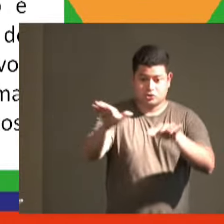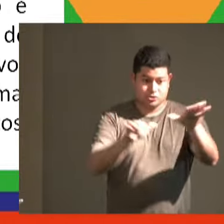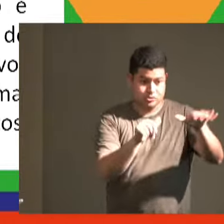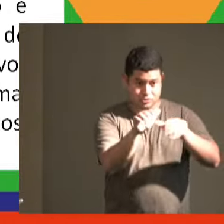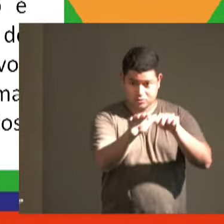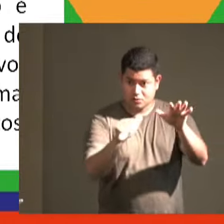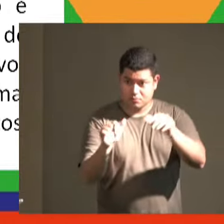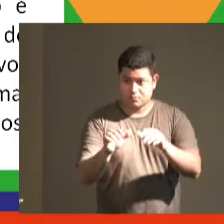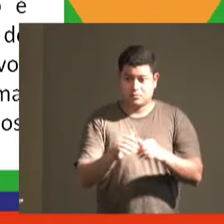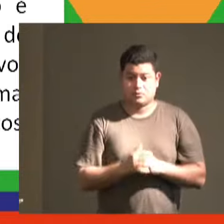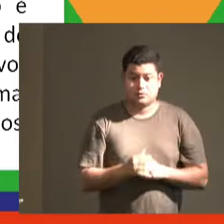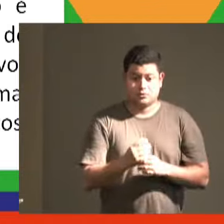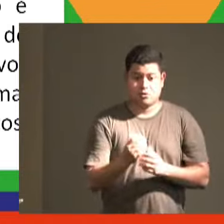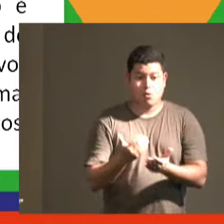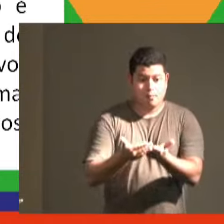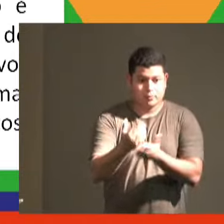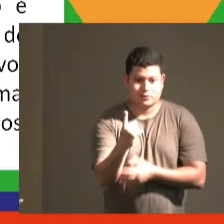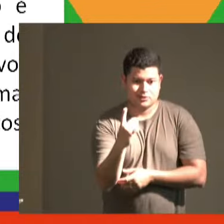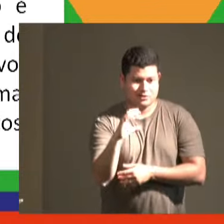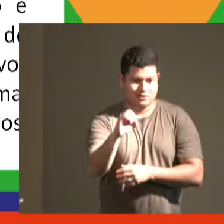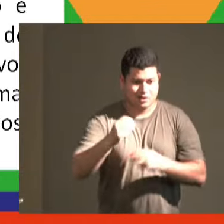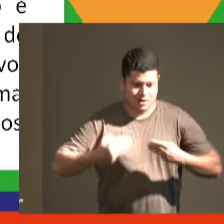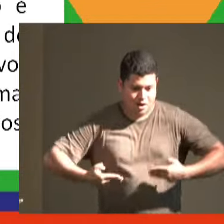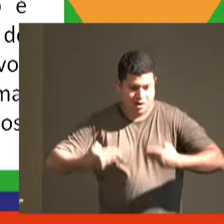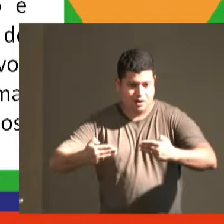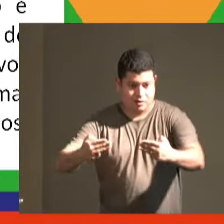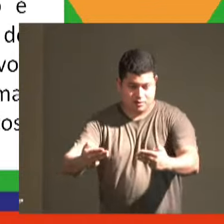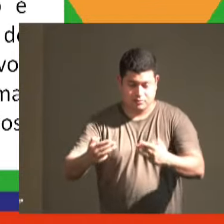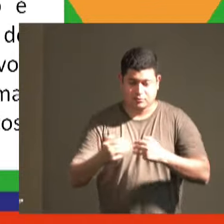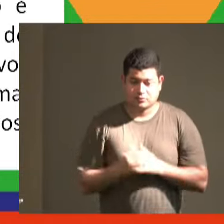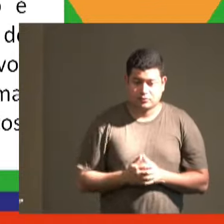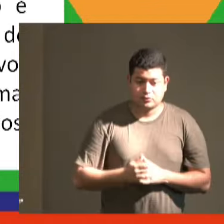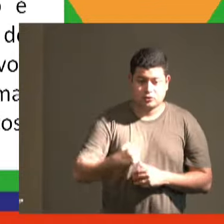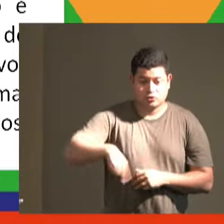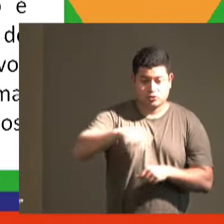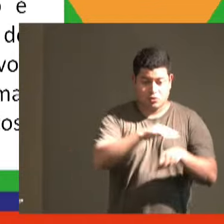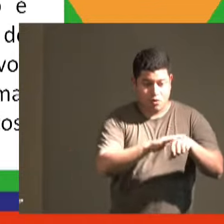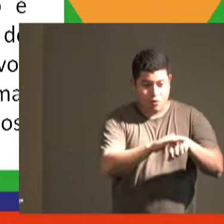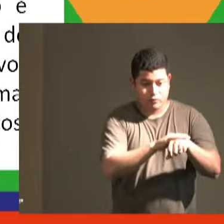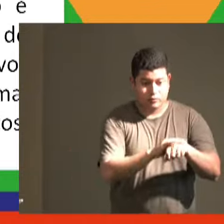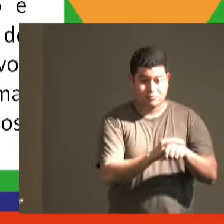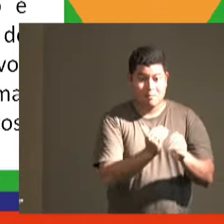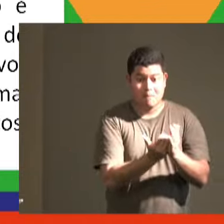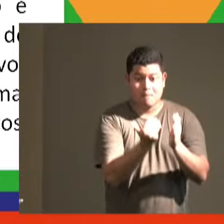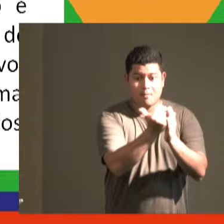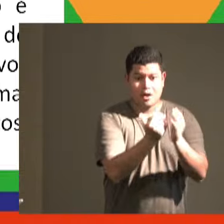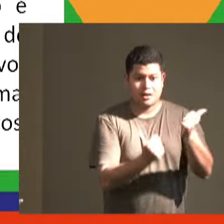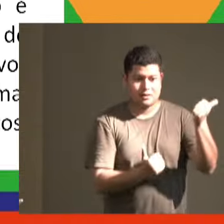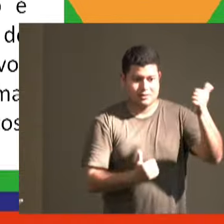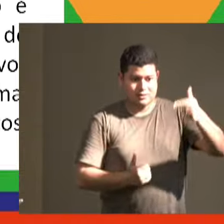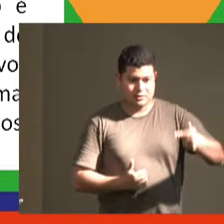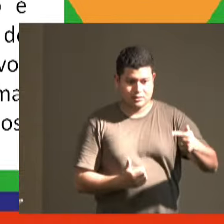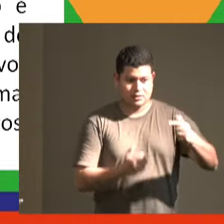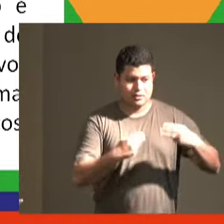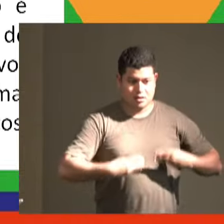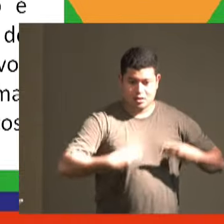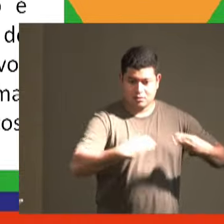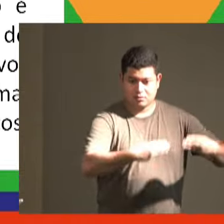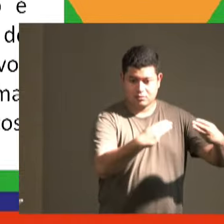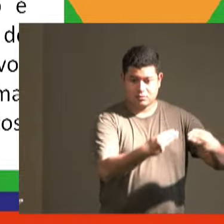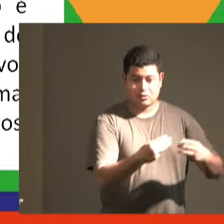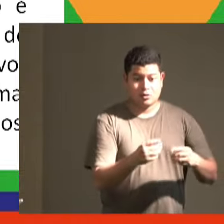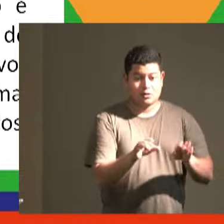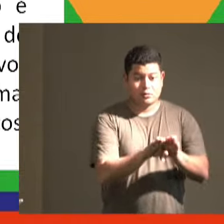plano, 10 ministérios. Nós ainda dialogamos com mais 17 ministérios e